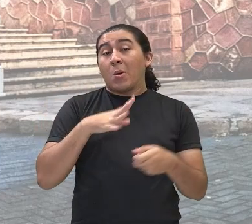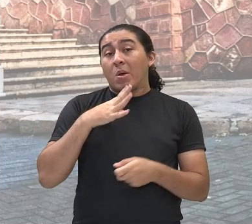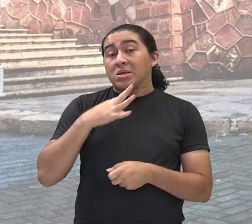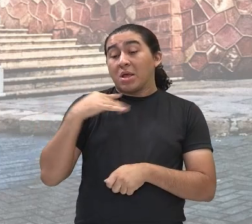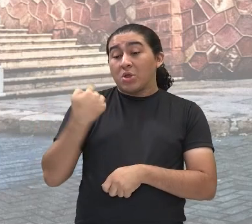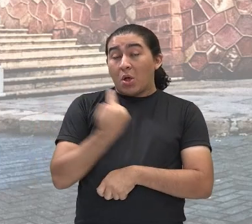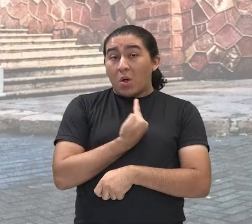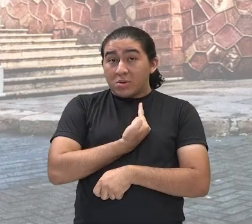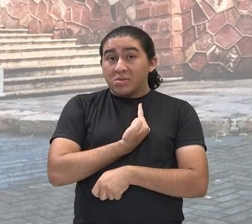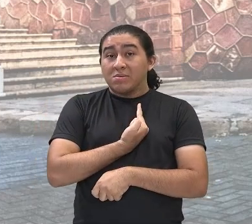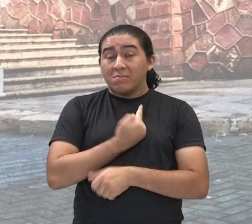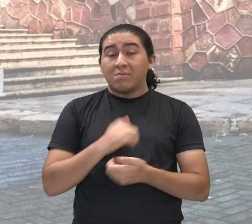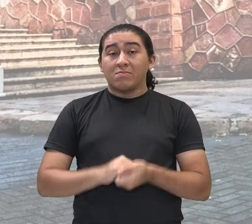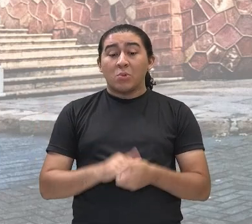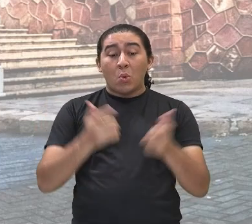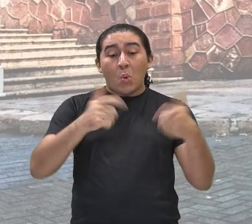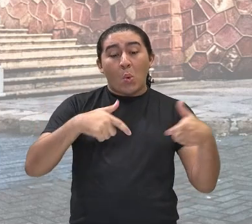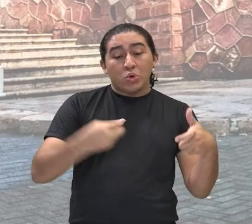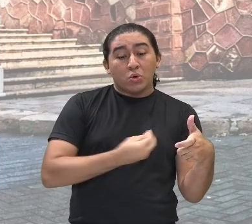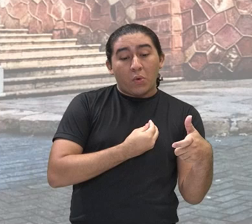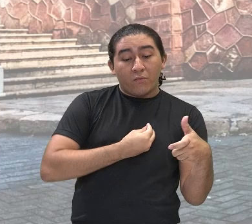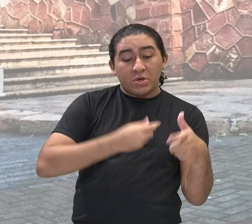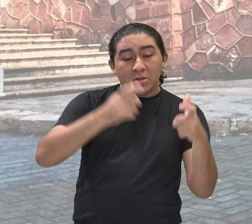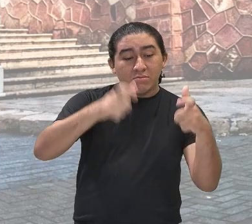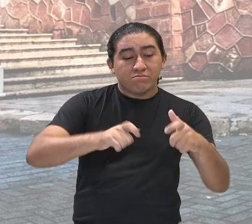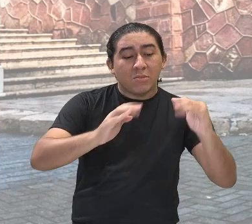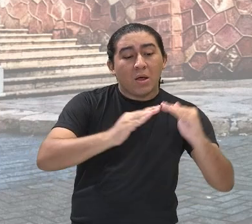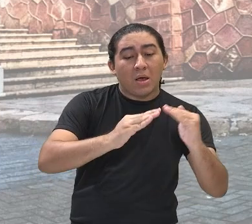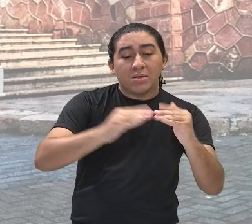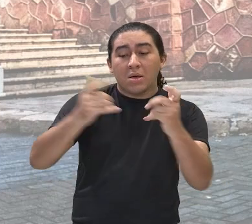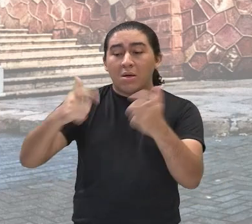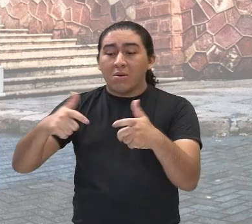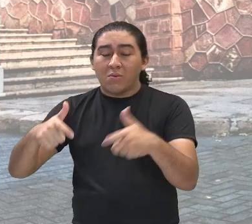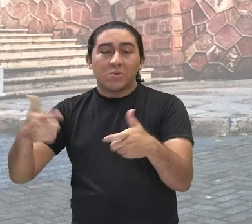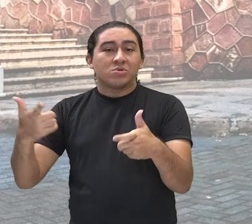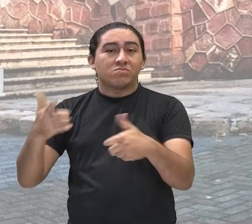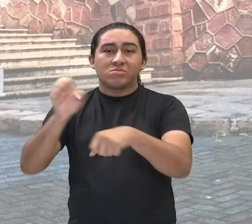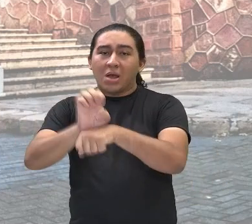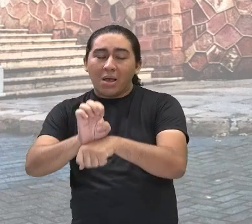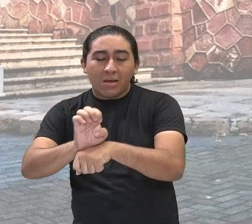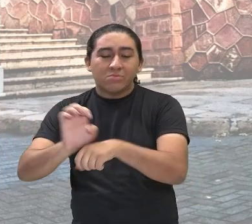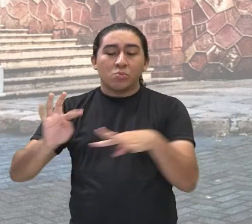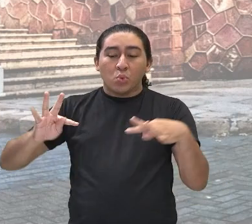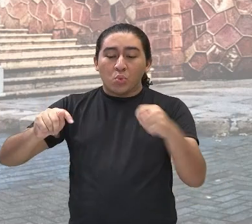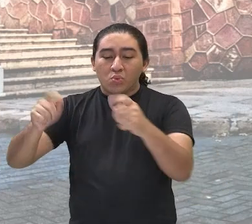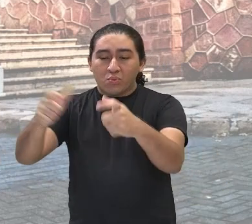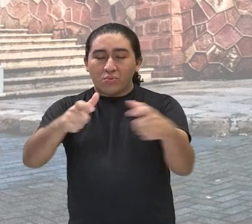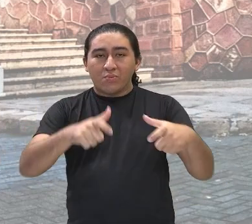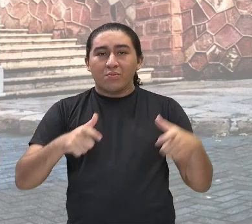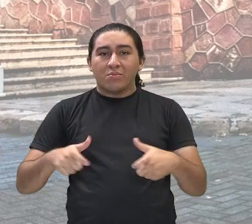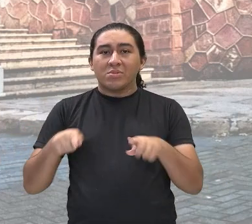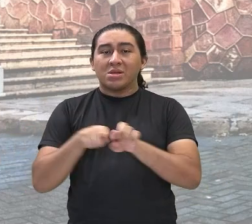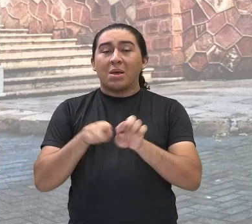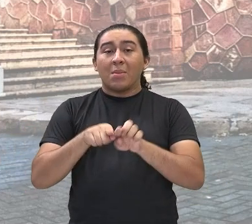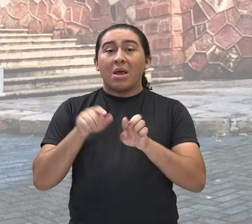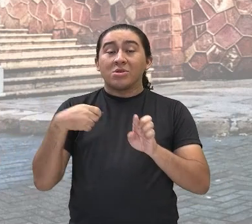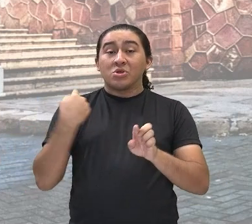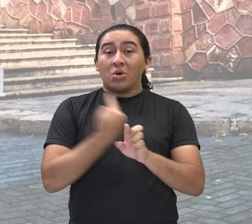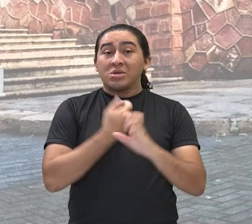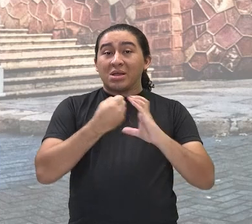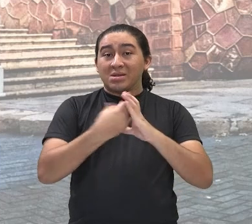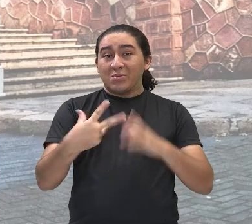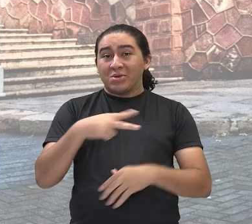nossa, onde moramos, onde vivemos e, claro, aquilo que nos formou.